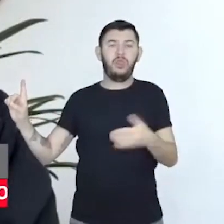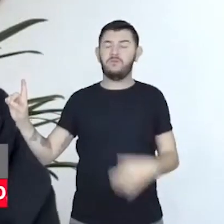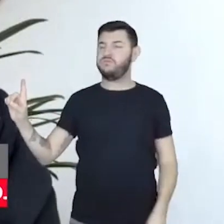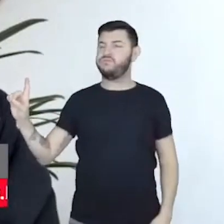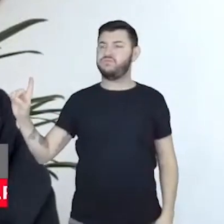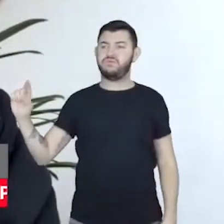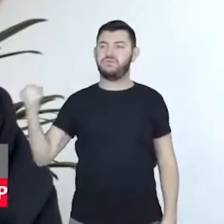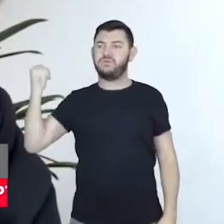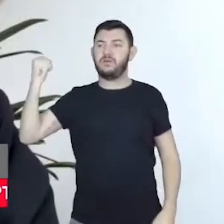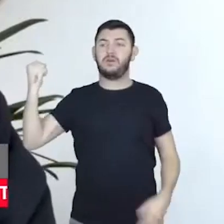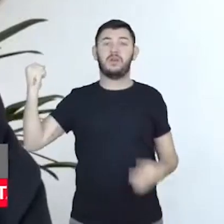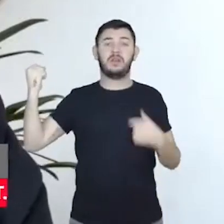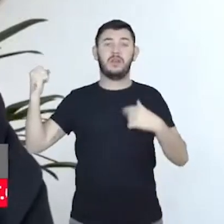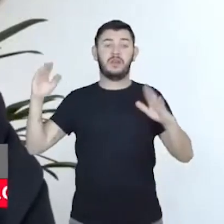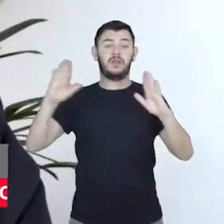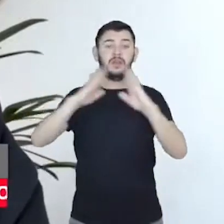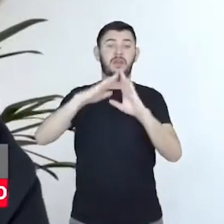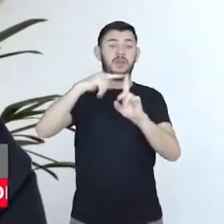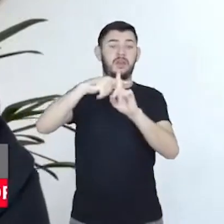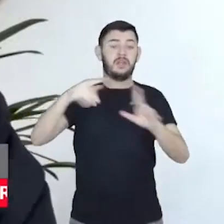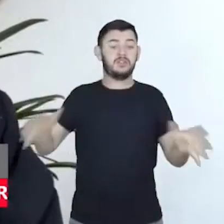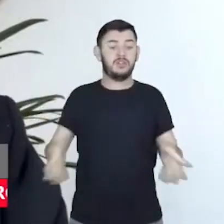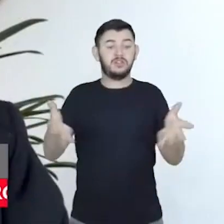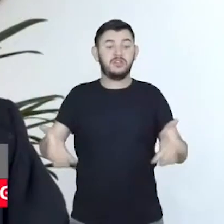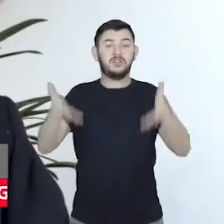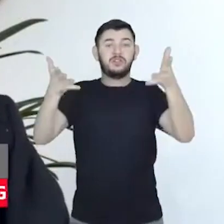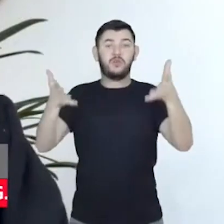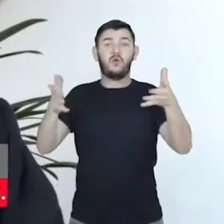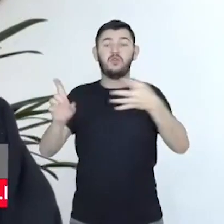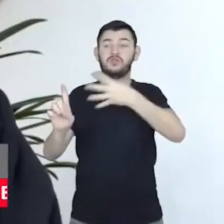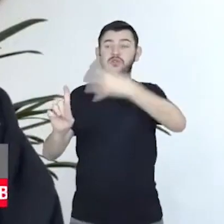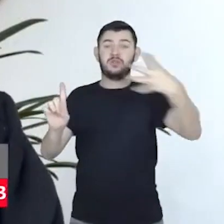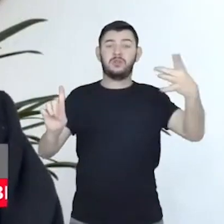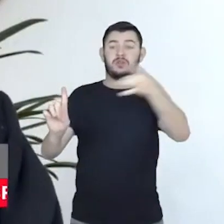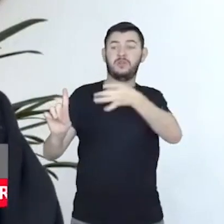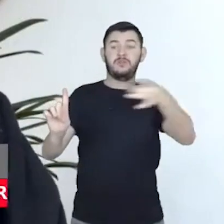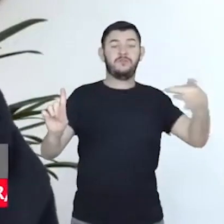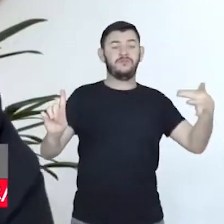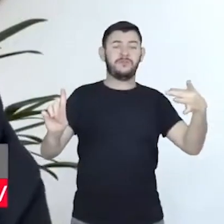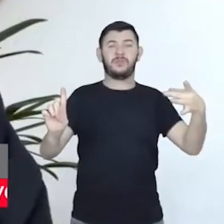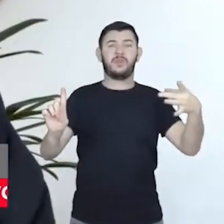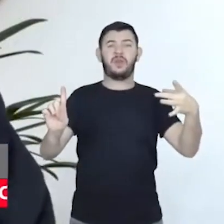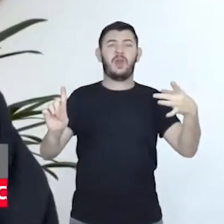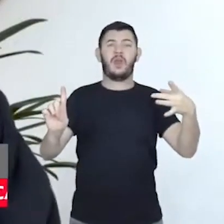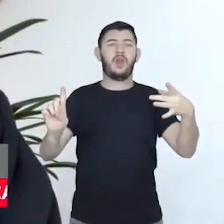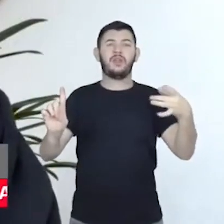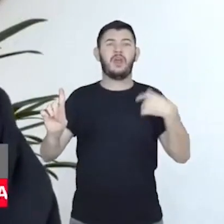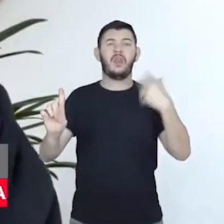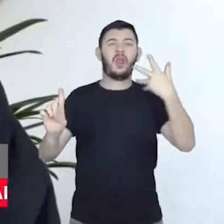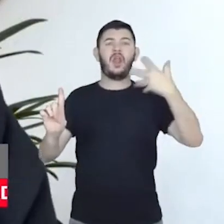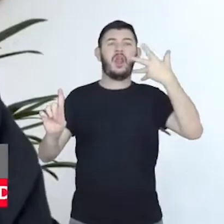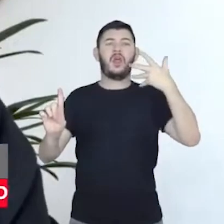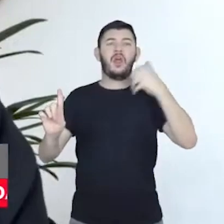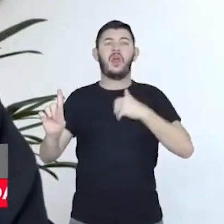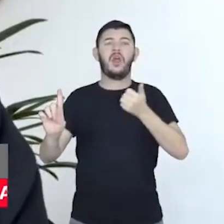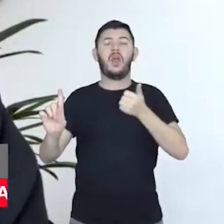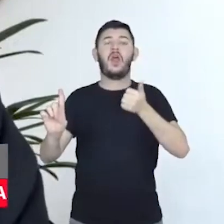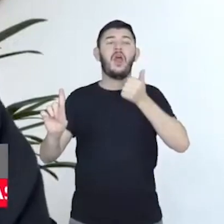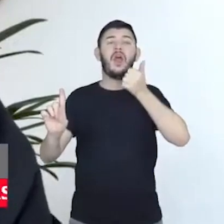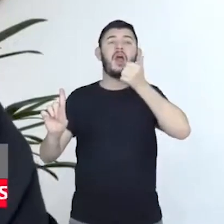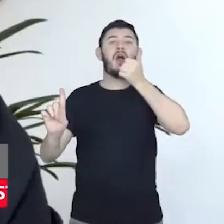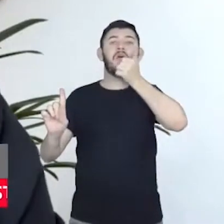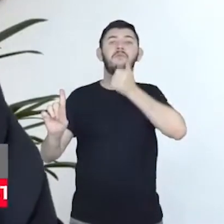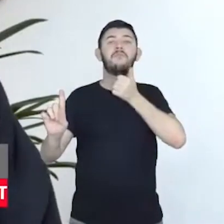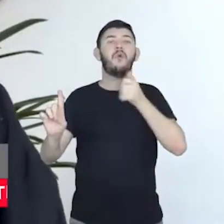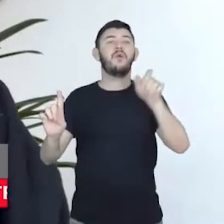das igrejas, que promovem os discursos de que a mulher não pode ser superior ao homem, e isso faz